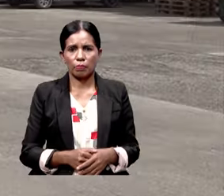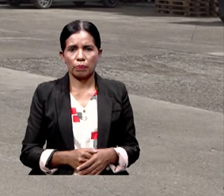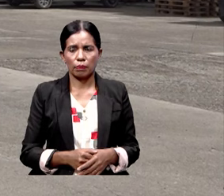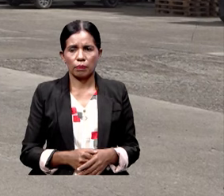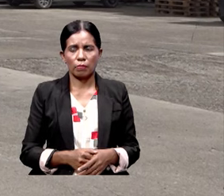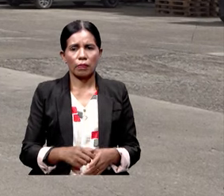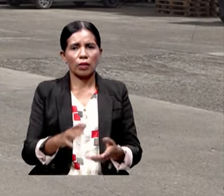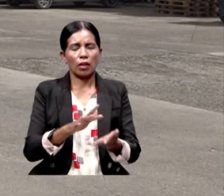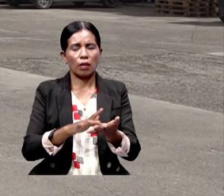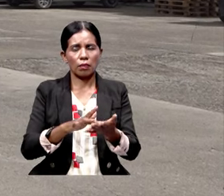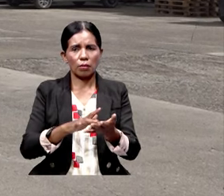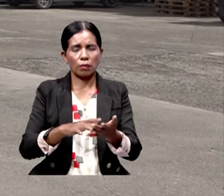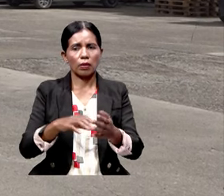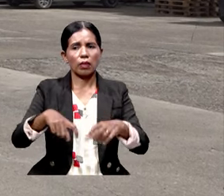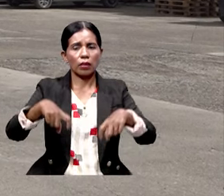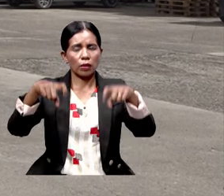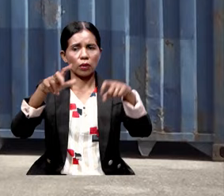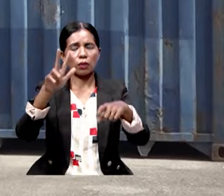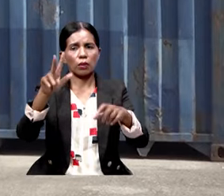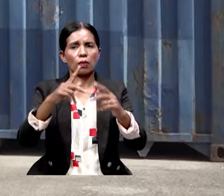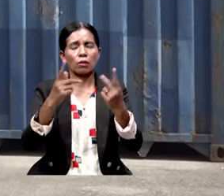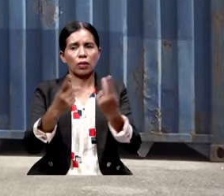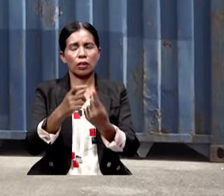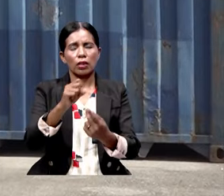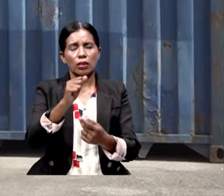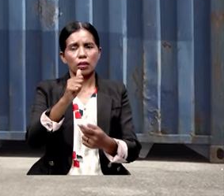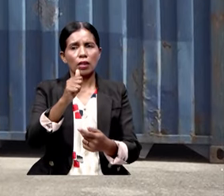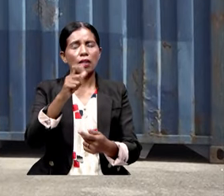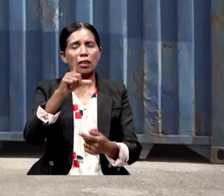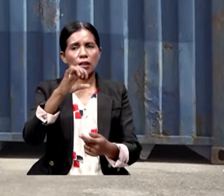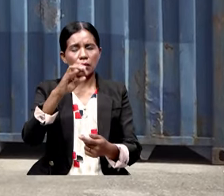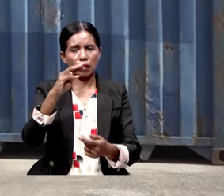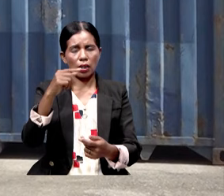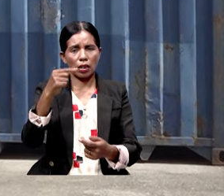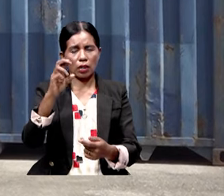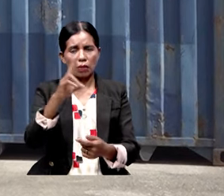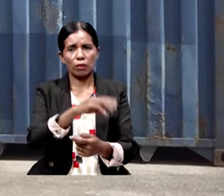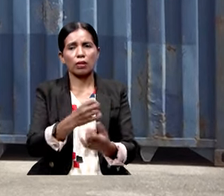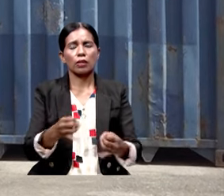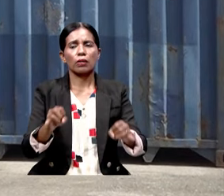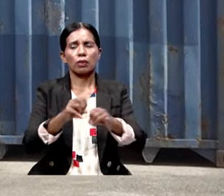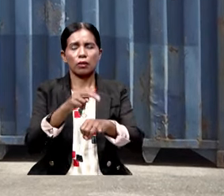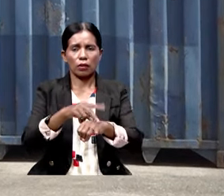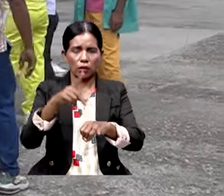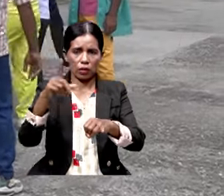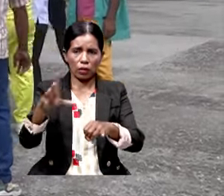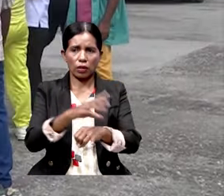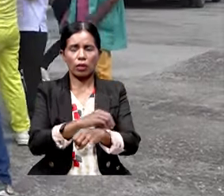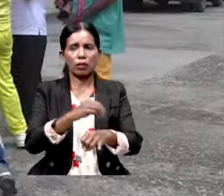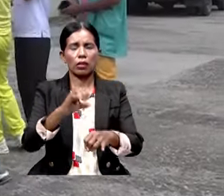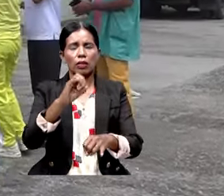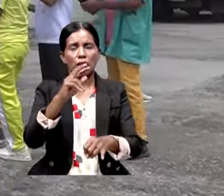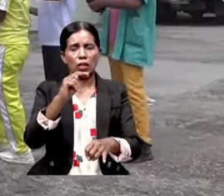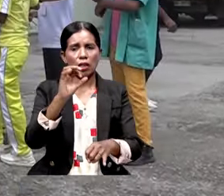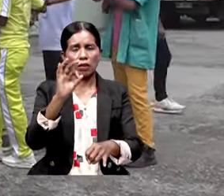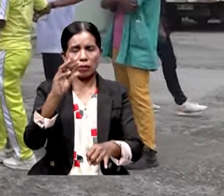Ai moro contentor tolo nebe companhia Salimago Sousa foi na Laisne, Instituto Nacional Farmácia no Produto Médico, se deu bele